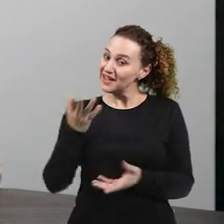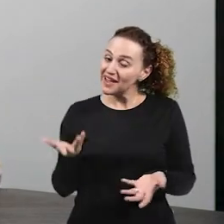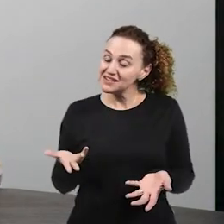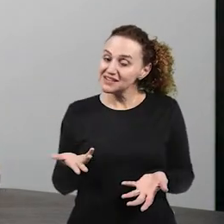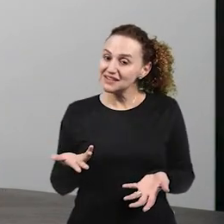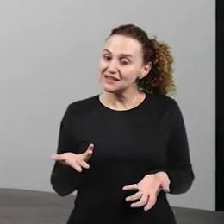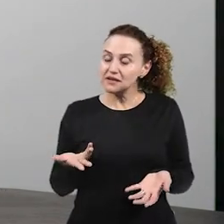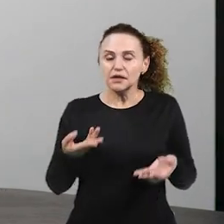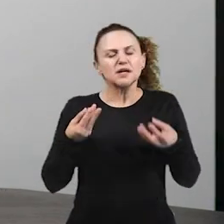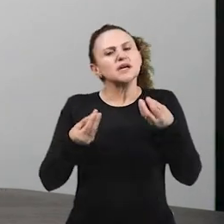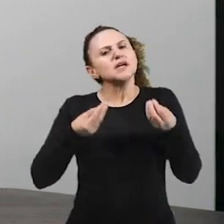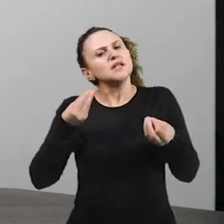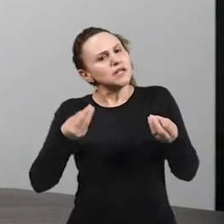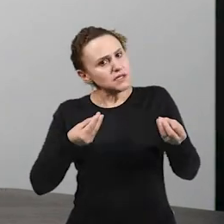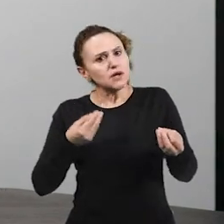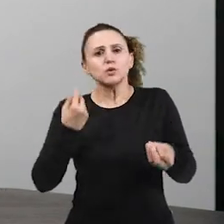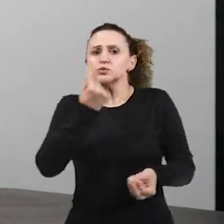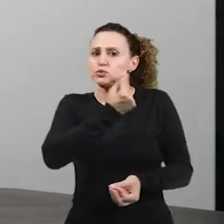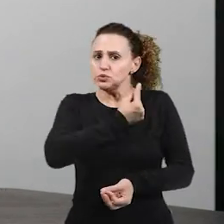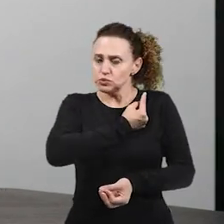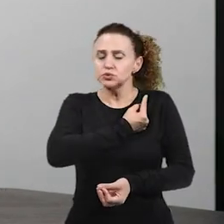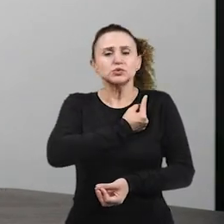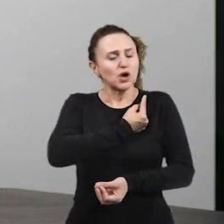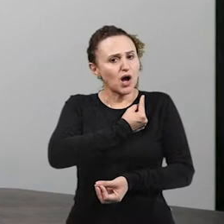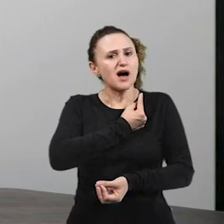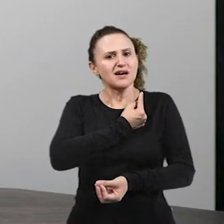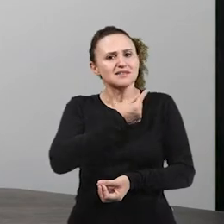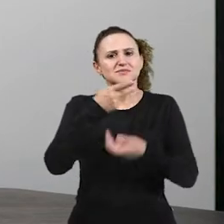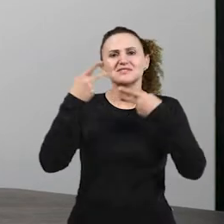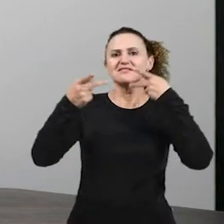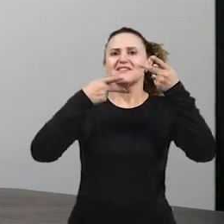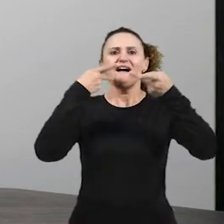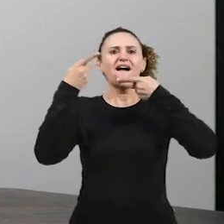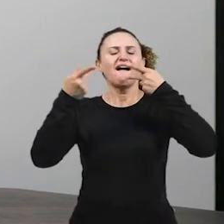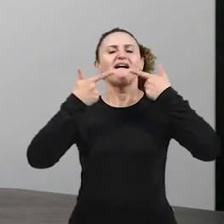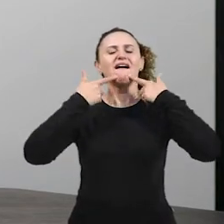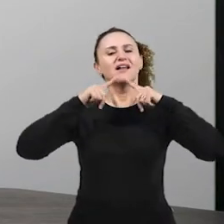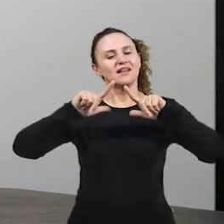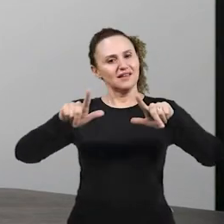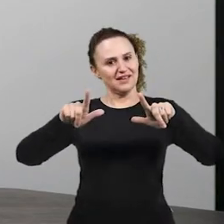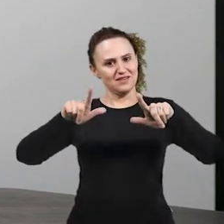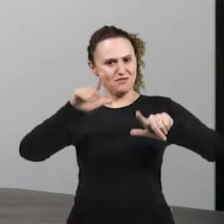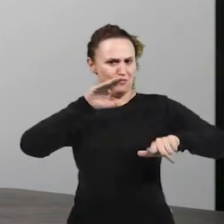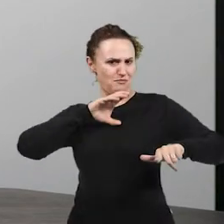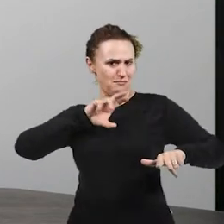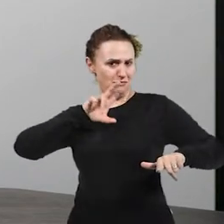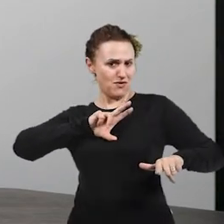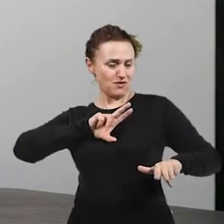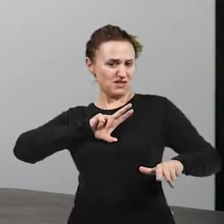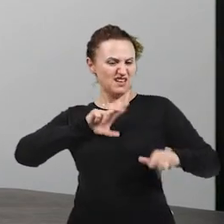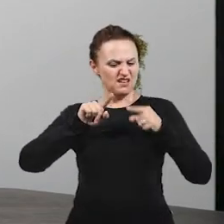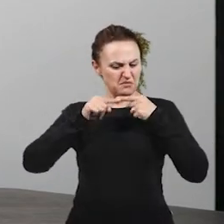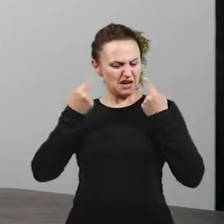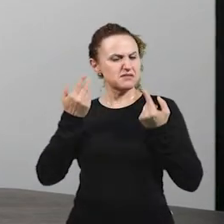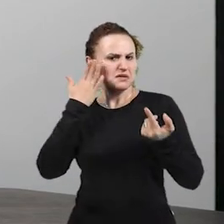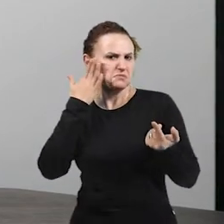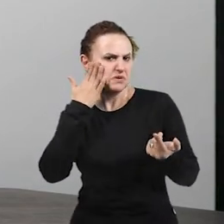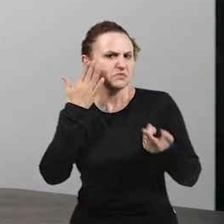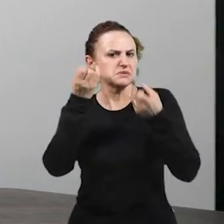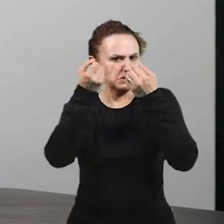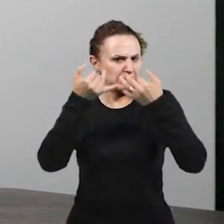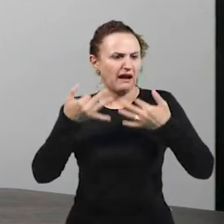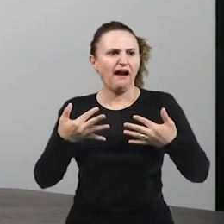estudar para entender e agora aqui nós somos falantes da língua portuguesa mas será que nós sabemos explicar todos os fenômenos